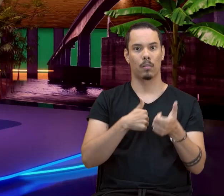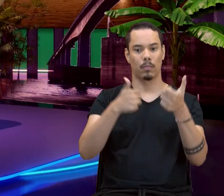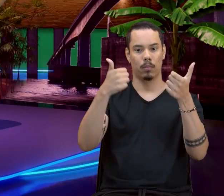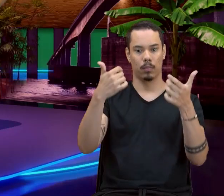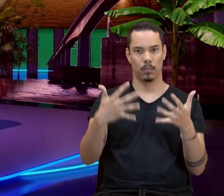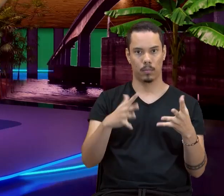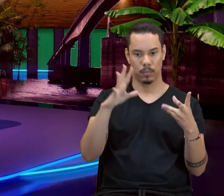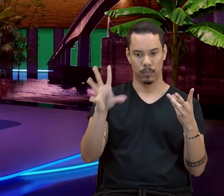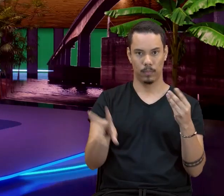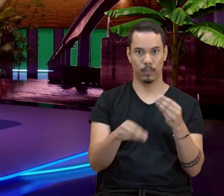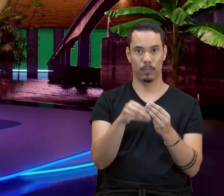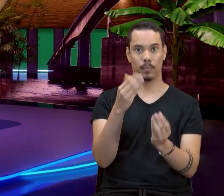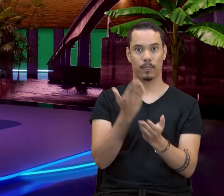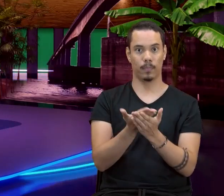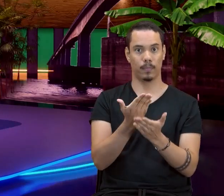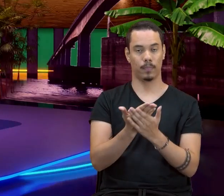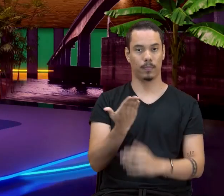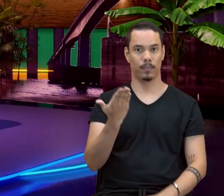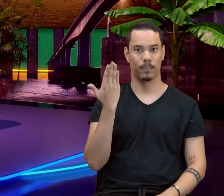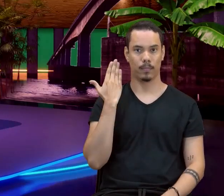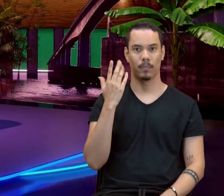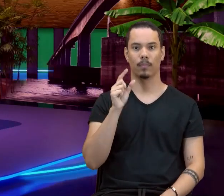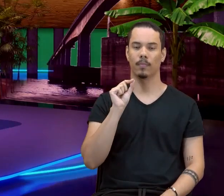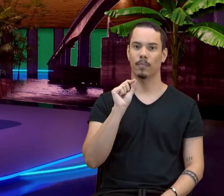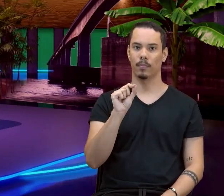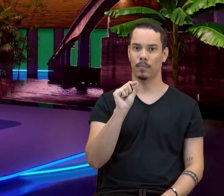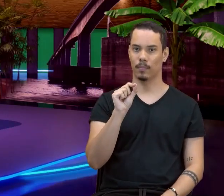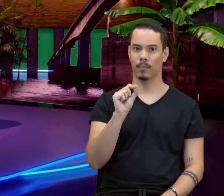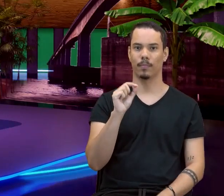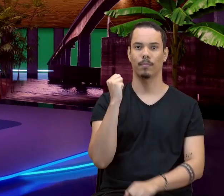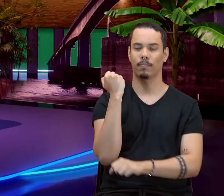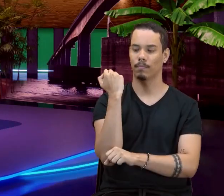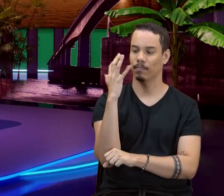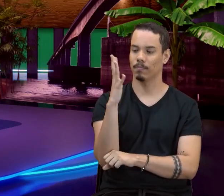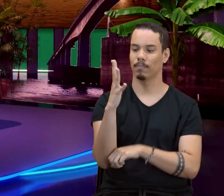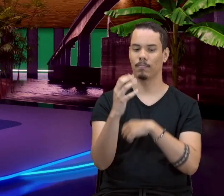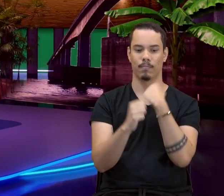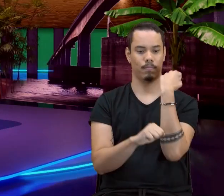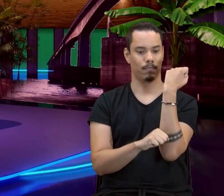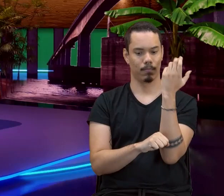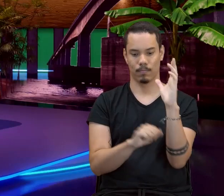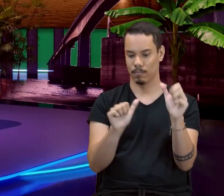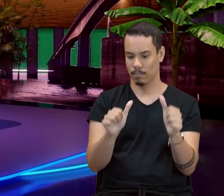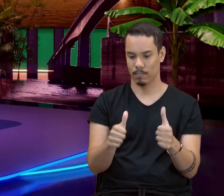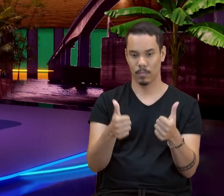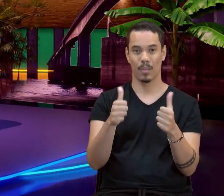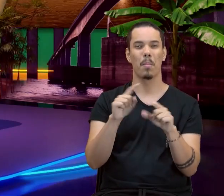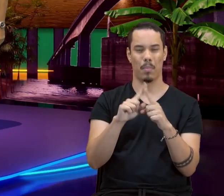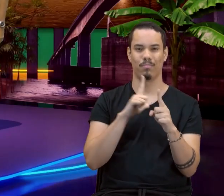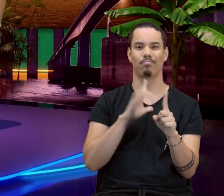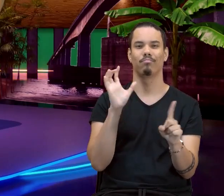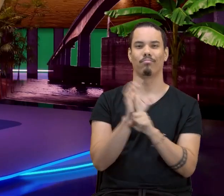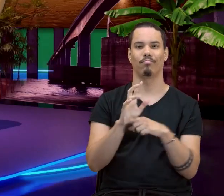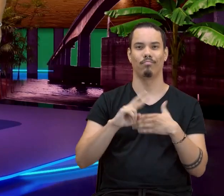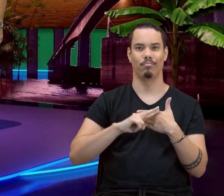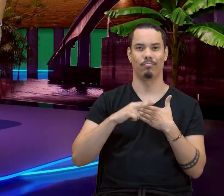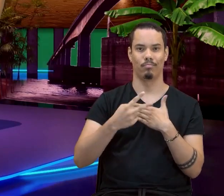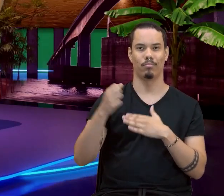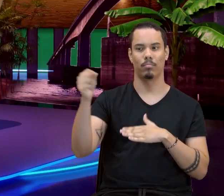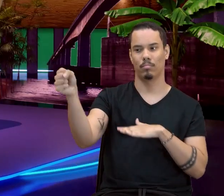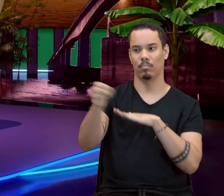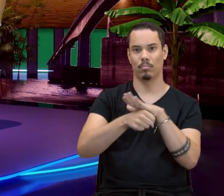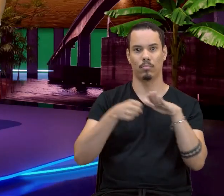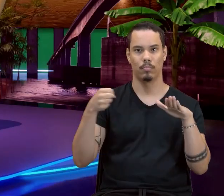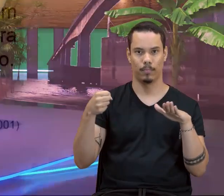na aula passada, que é a questão de quê? Do meio ambiente, desse impacto gerado por essa migração.